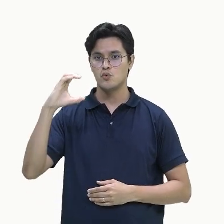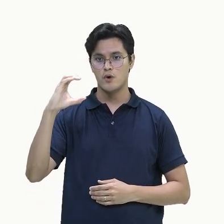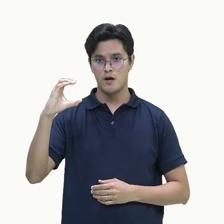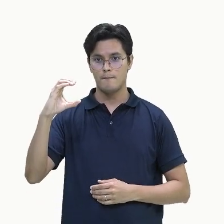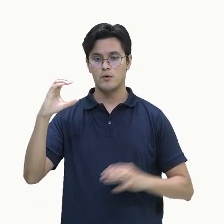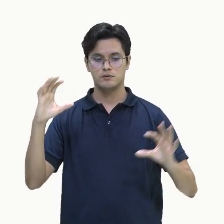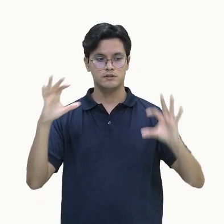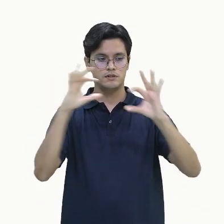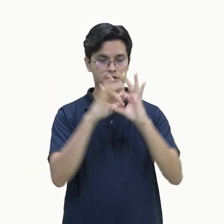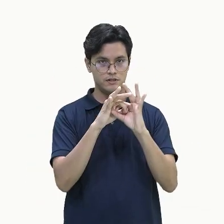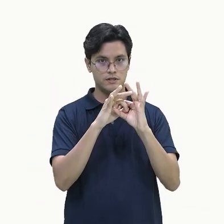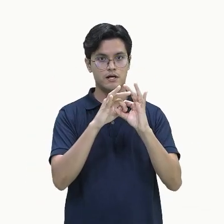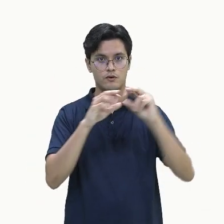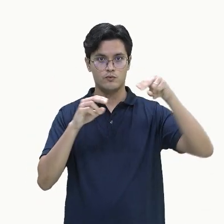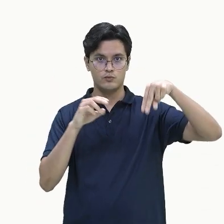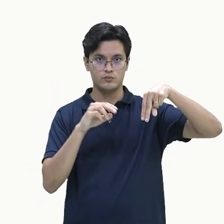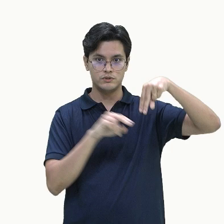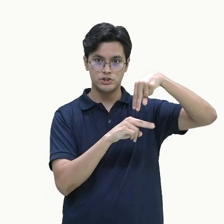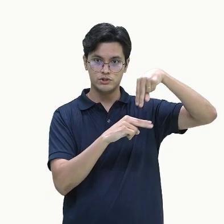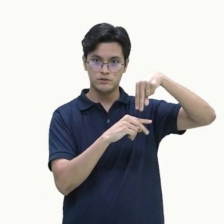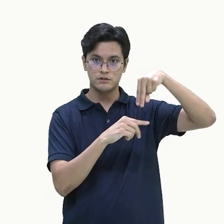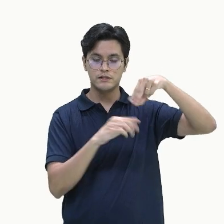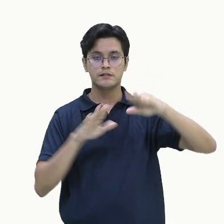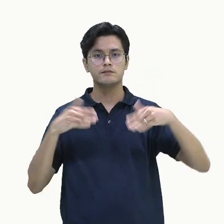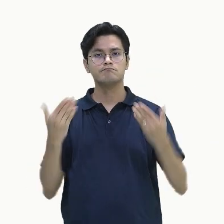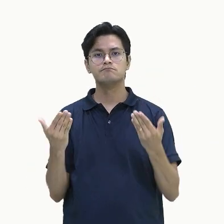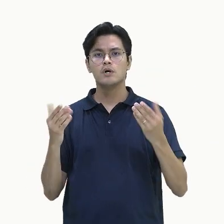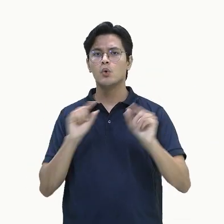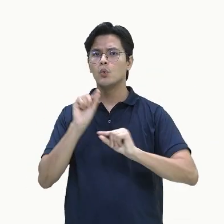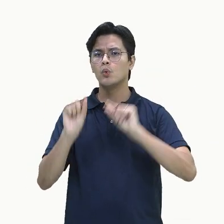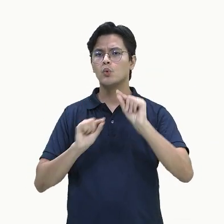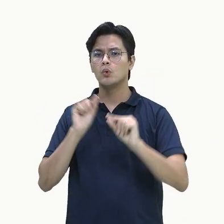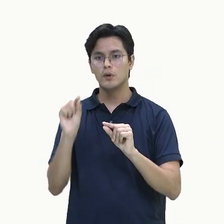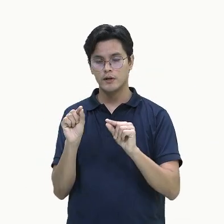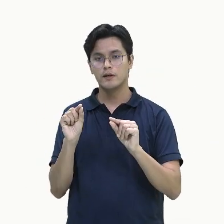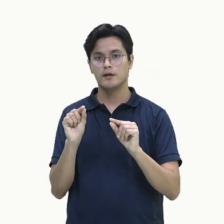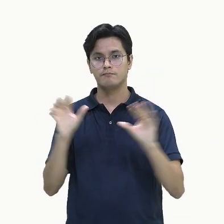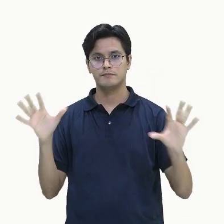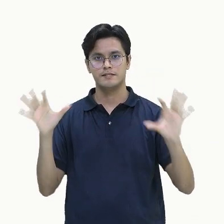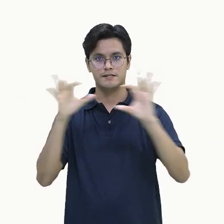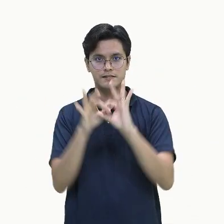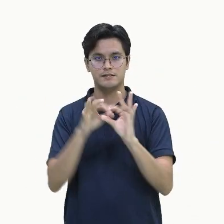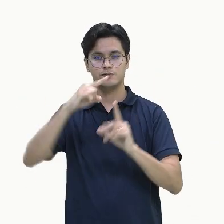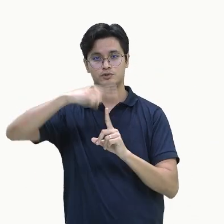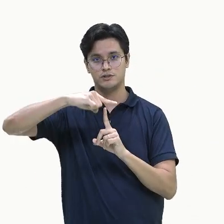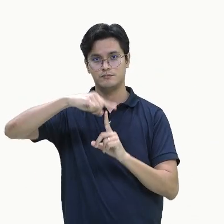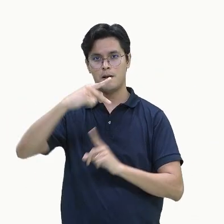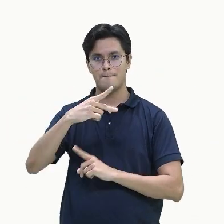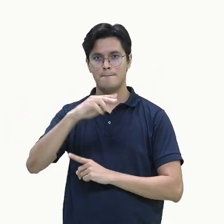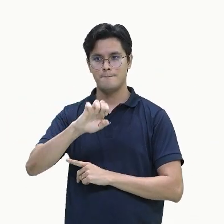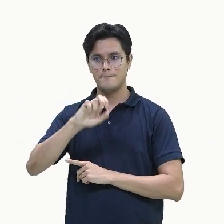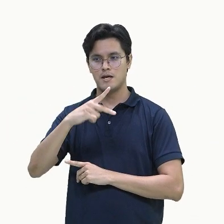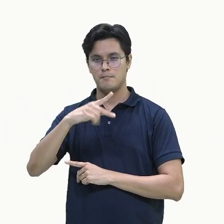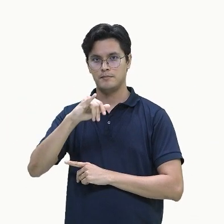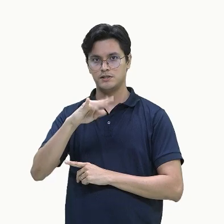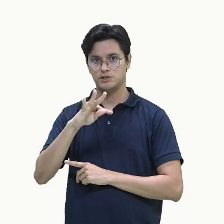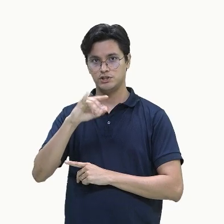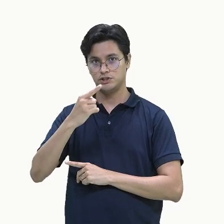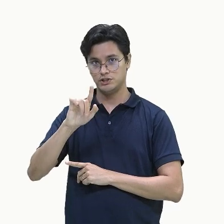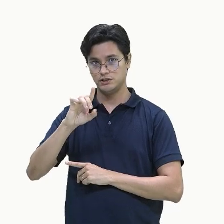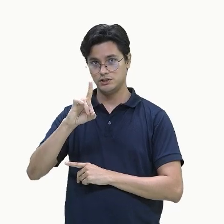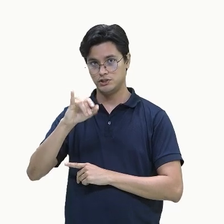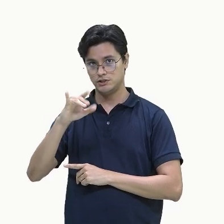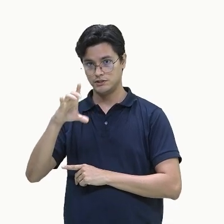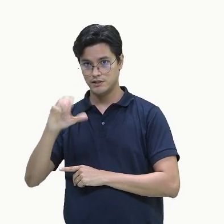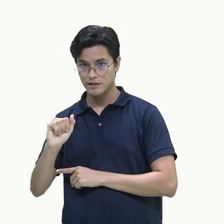nitrogênio. Esta ligação é chamada de ligação peptídica, tá? Então é importante lembrar